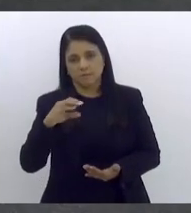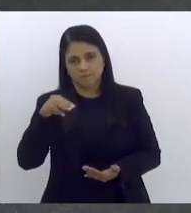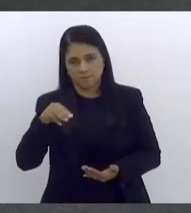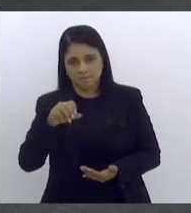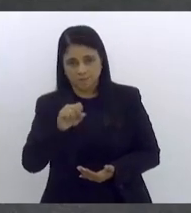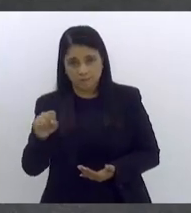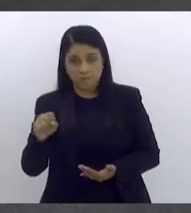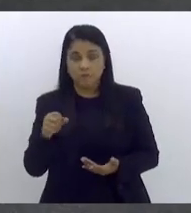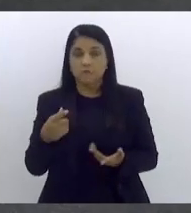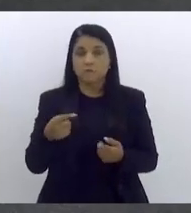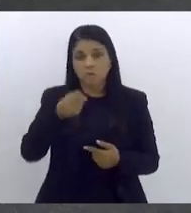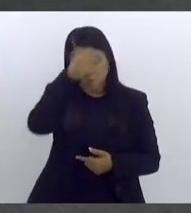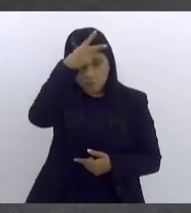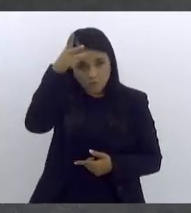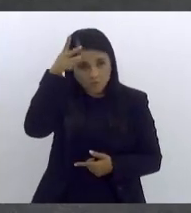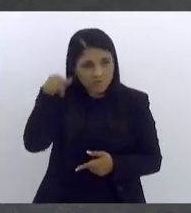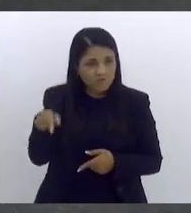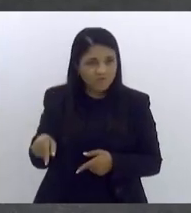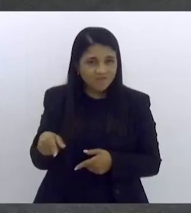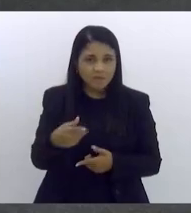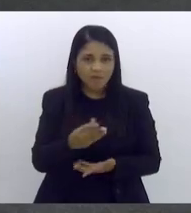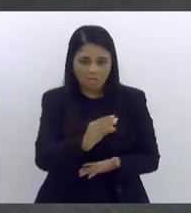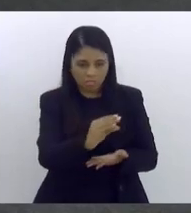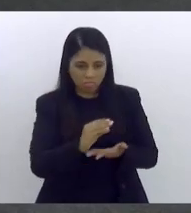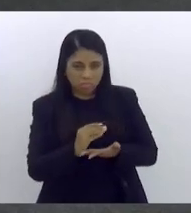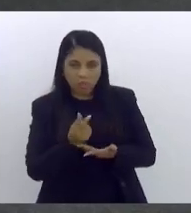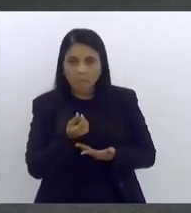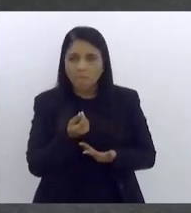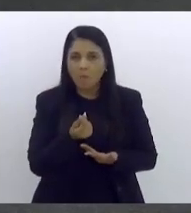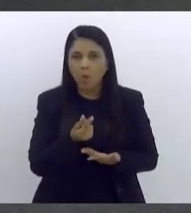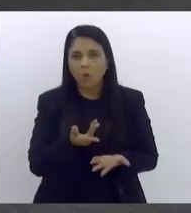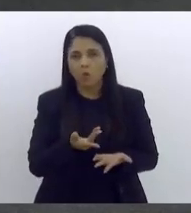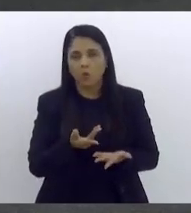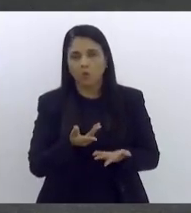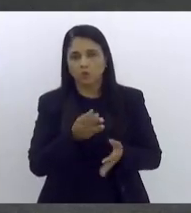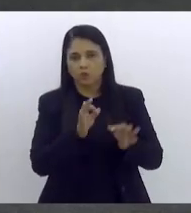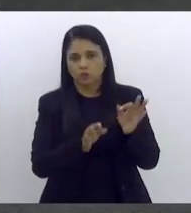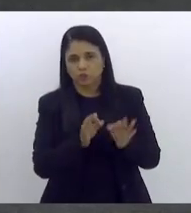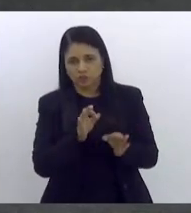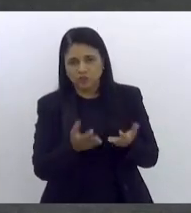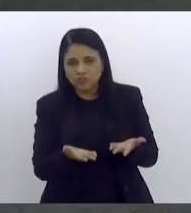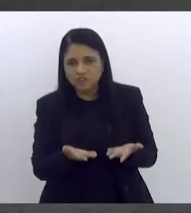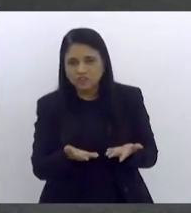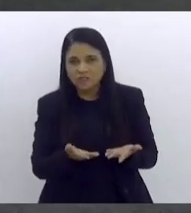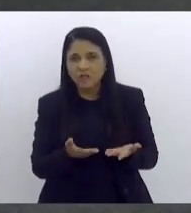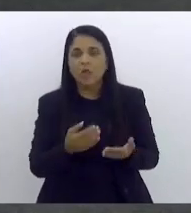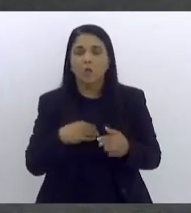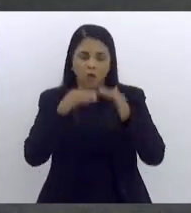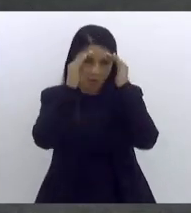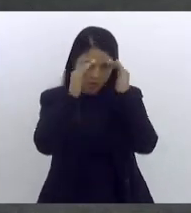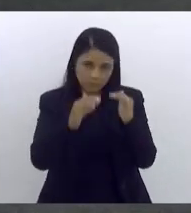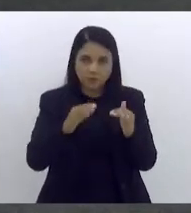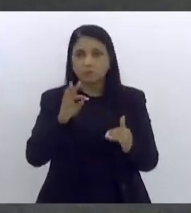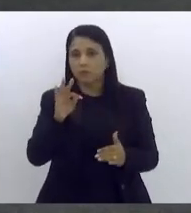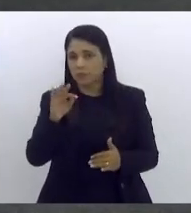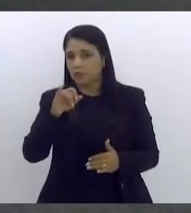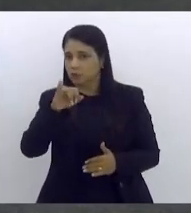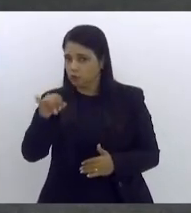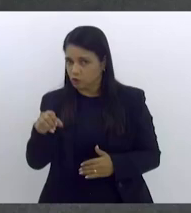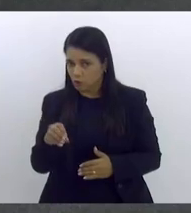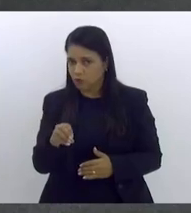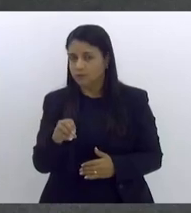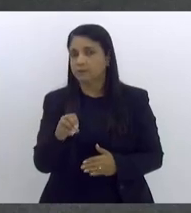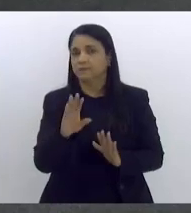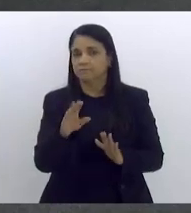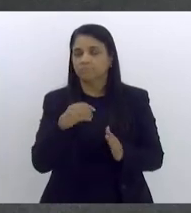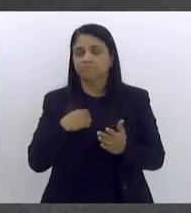movimentação de prefeitos que ganharam pouco com essa ação na Justiça, e aí a gente respeita a decisão do TJ, claro, decisão judicial